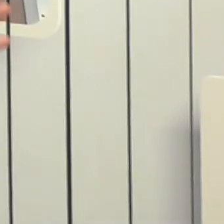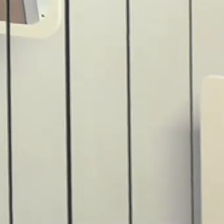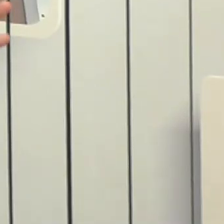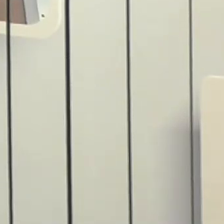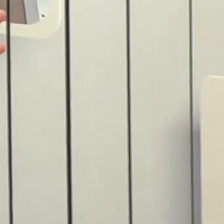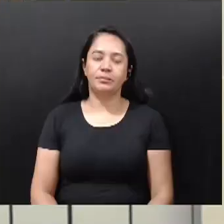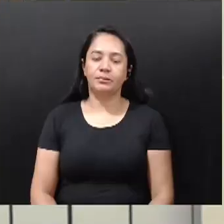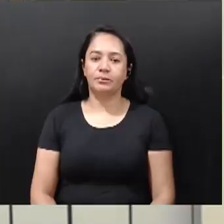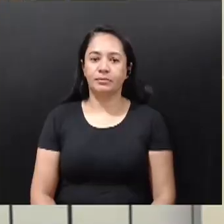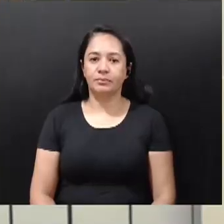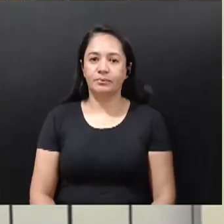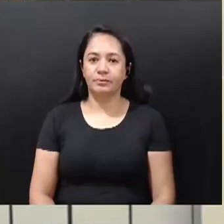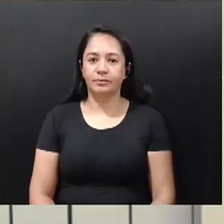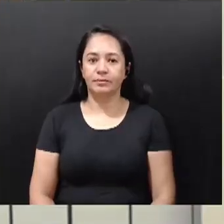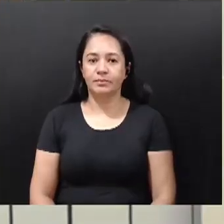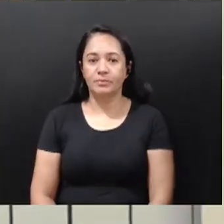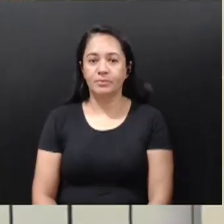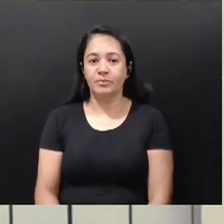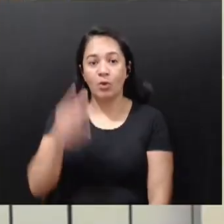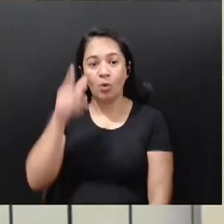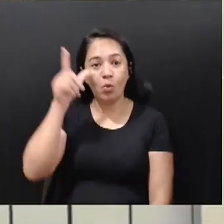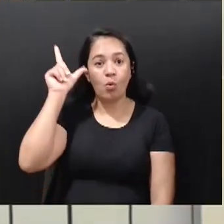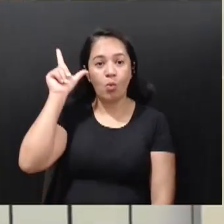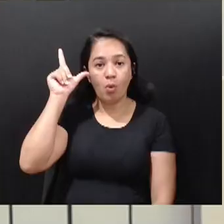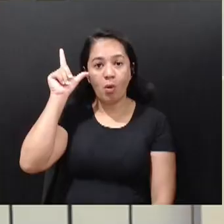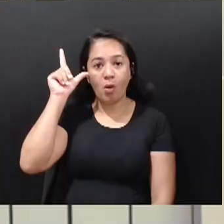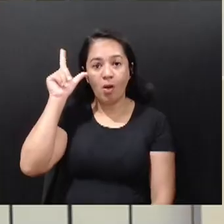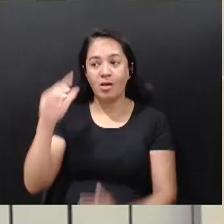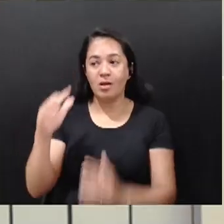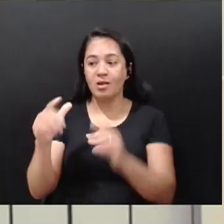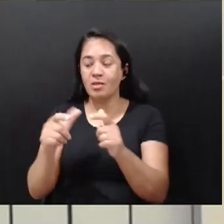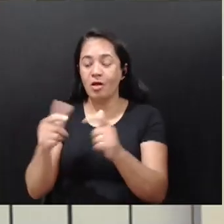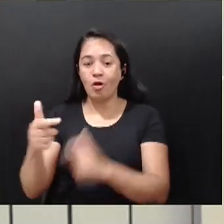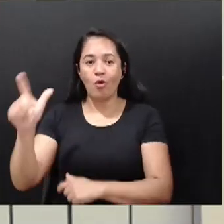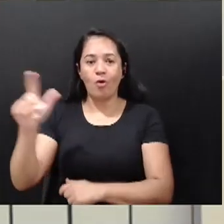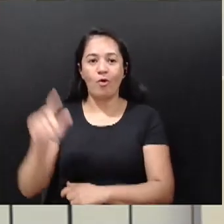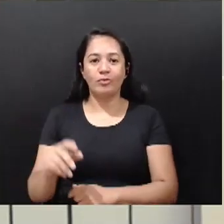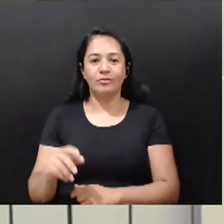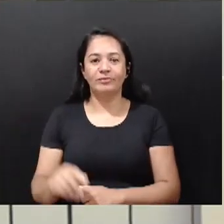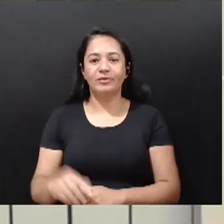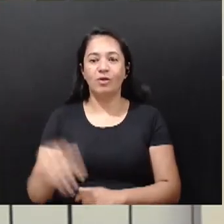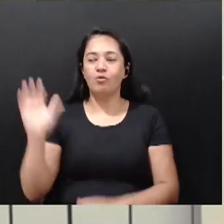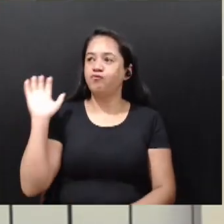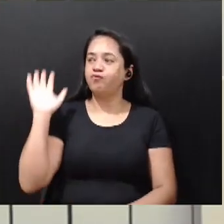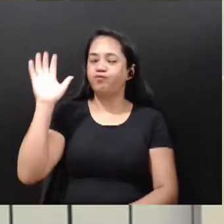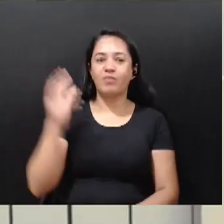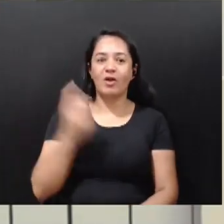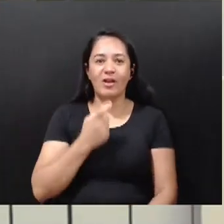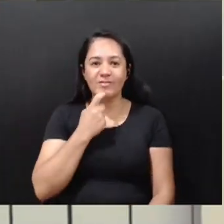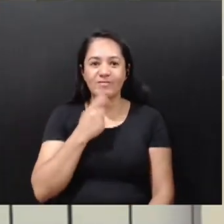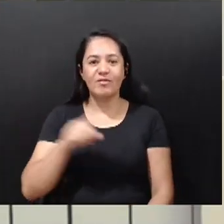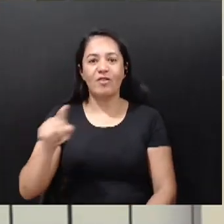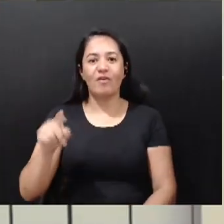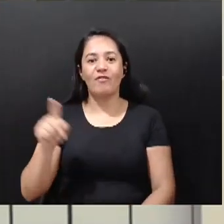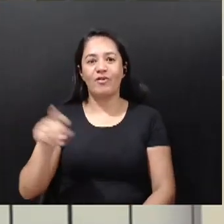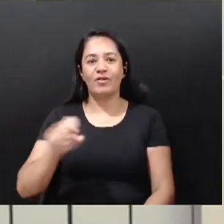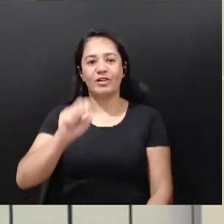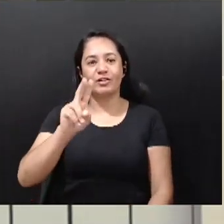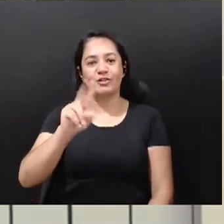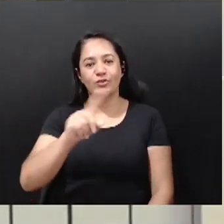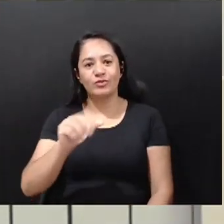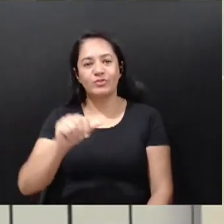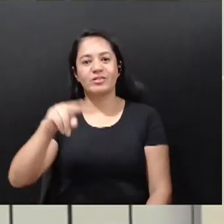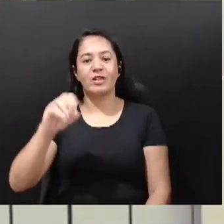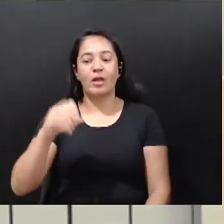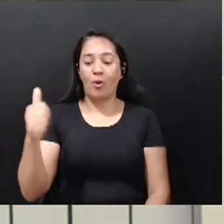Ontem, mesmo fora de casa, os campineiros do vôlei Renata foram a Suzano no primeiro jogo da final do Campeonato